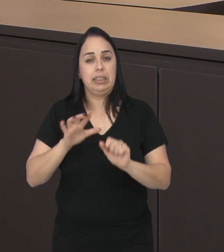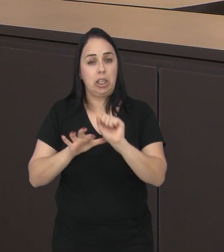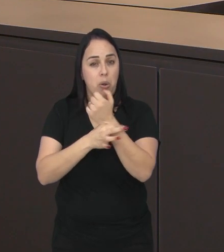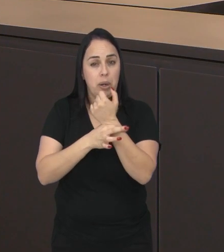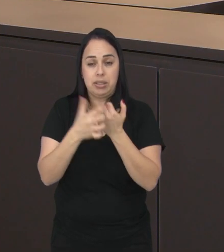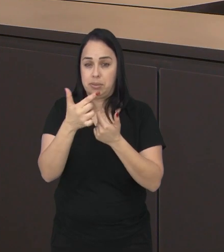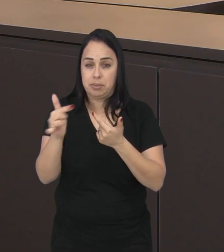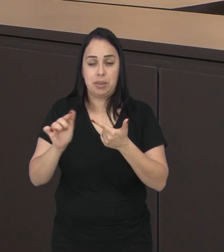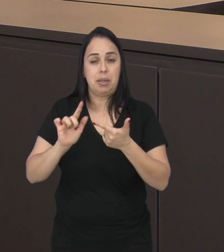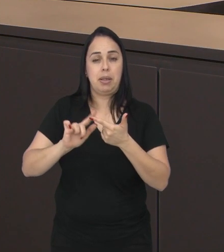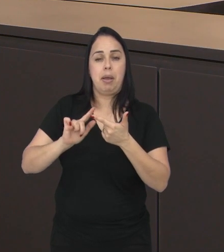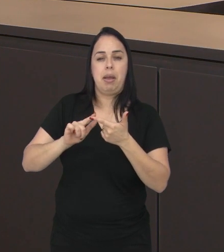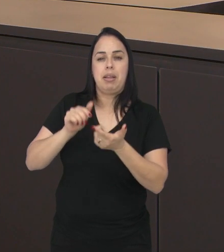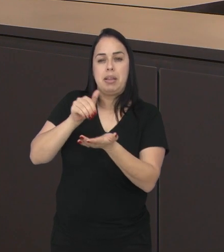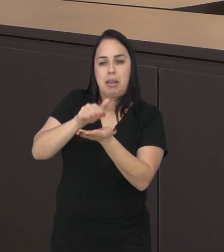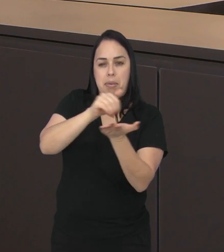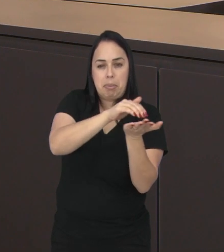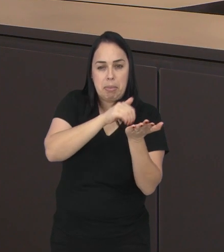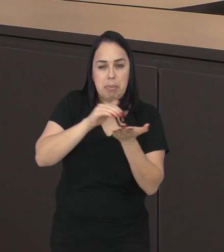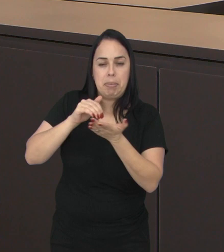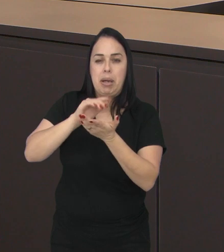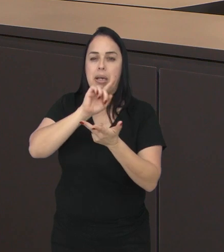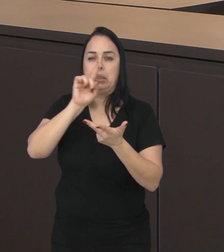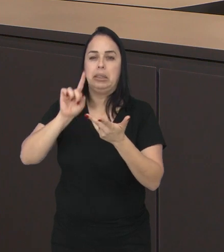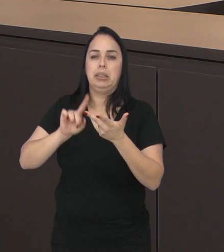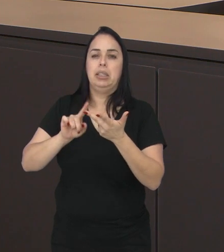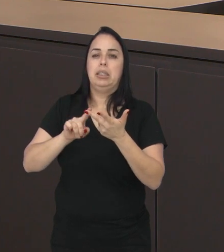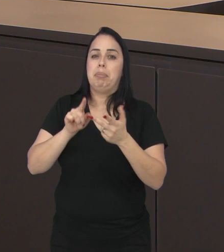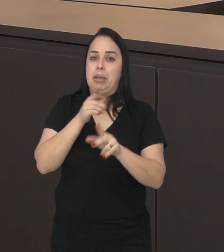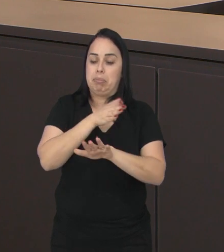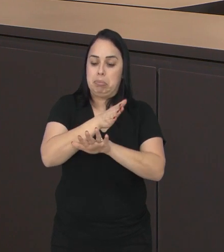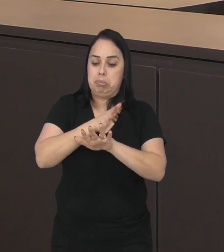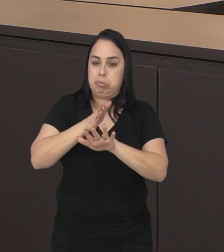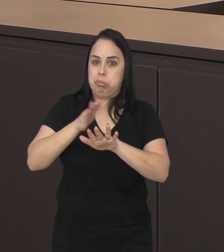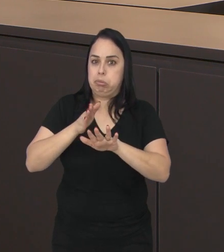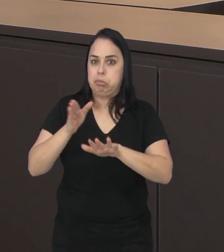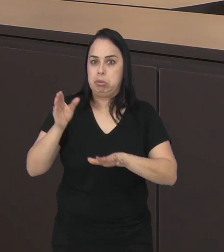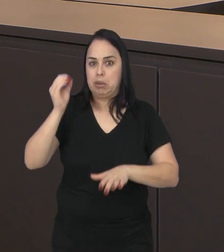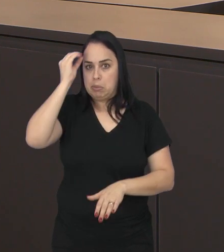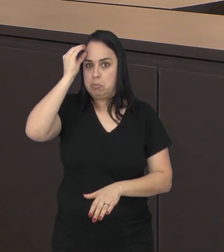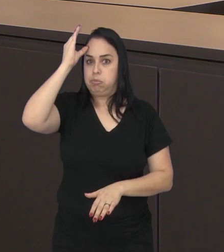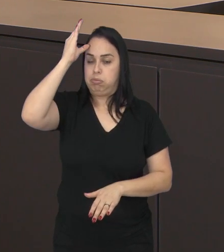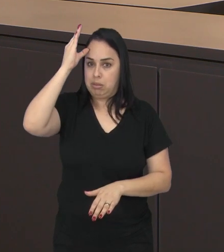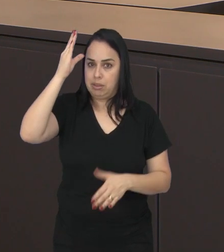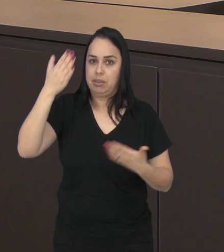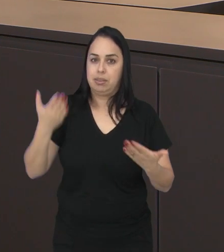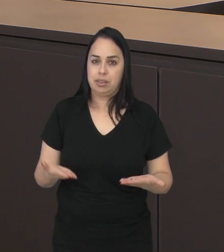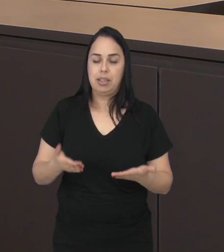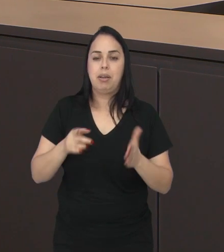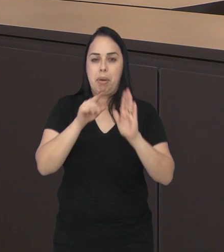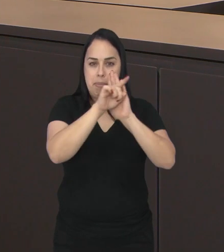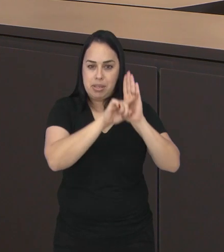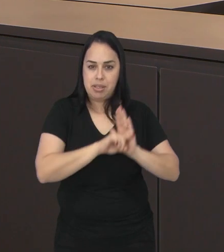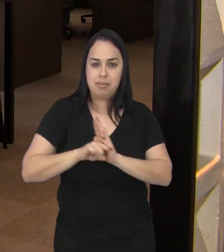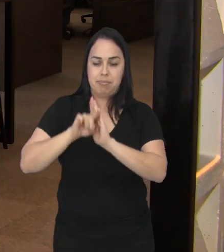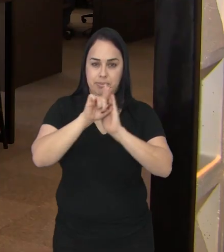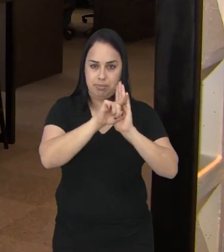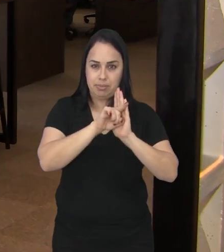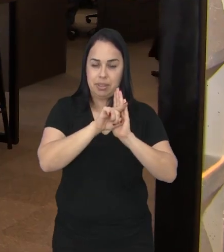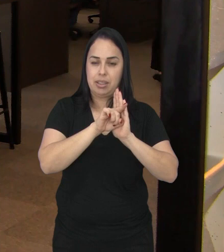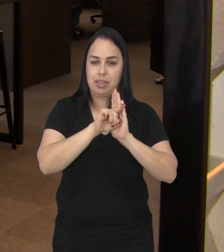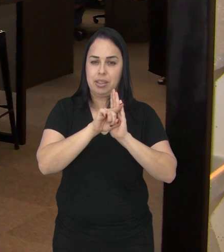seguranças como medo do desemprego ou a necessidade de serem multitarefas fator que de acordo com uma pesquisa